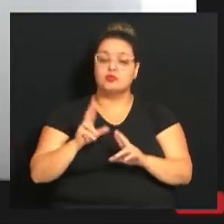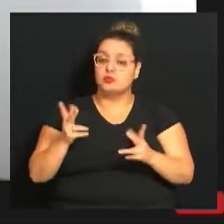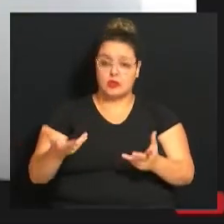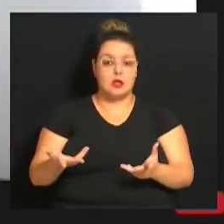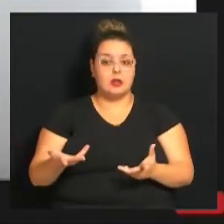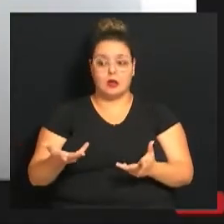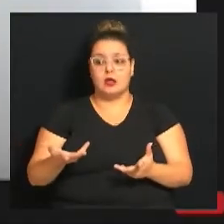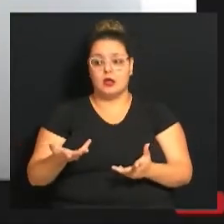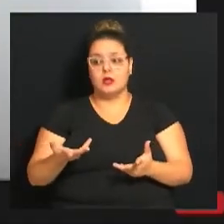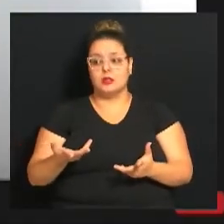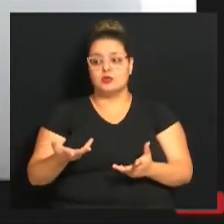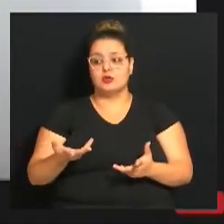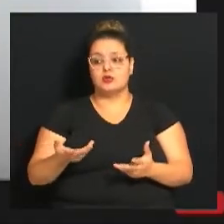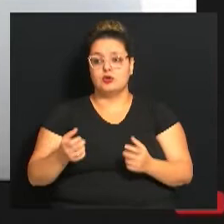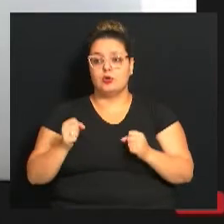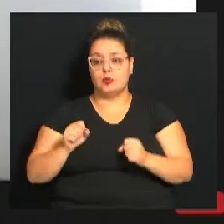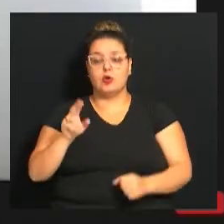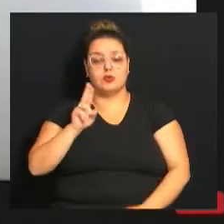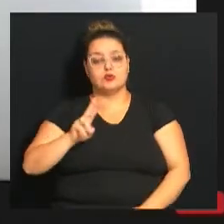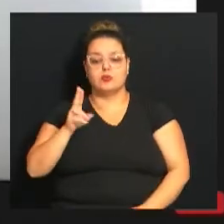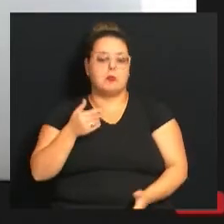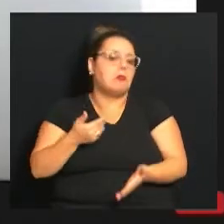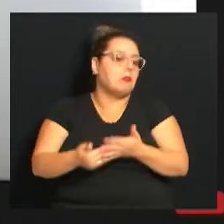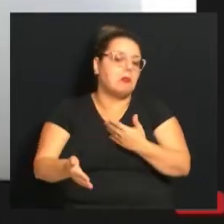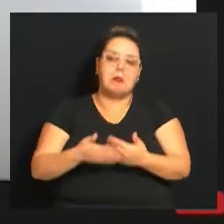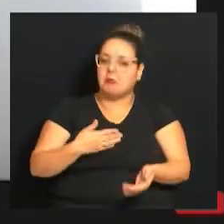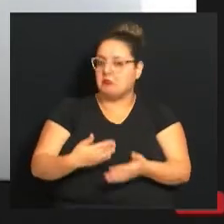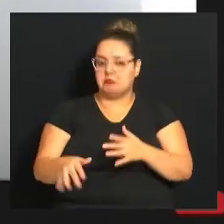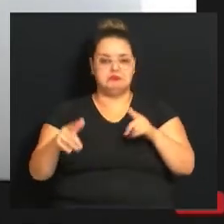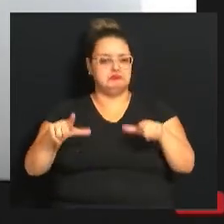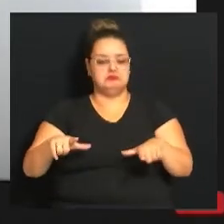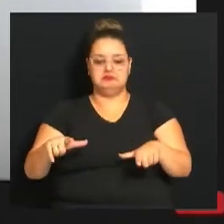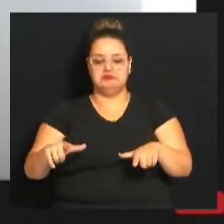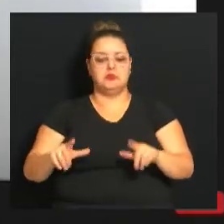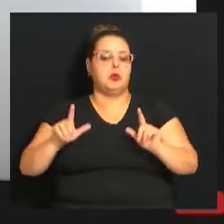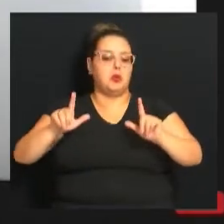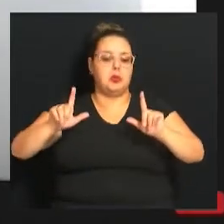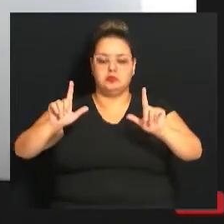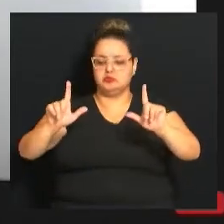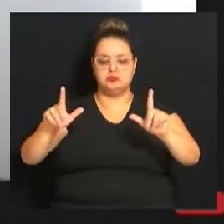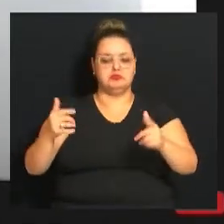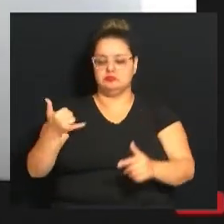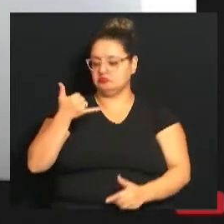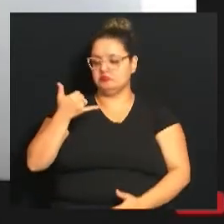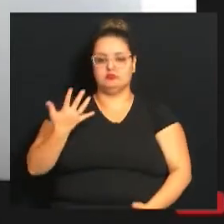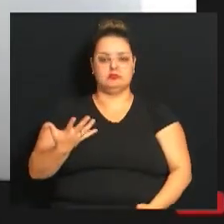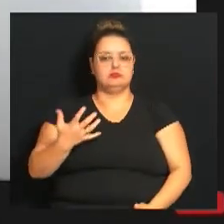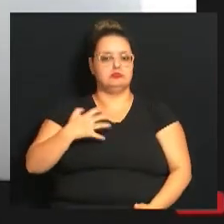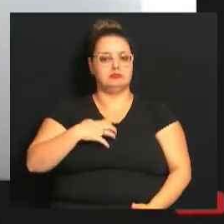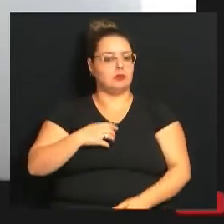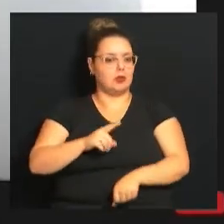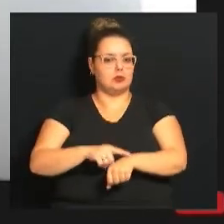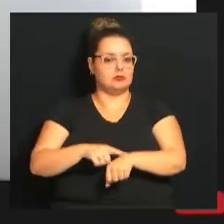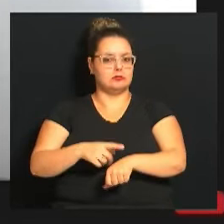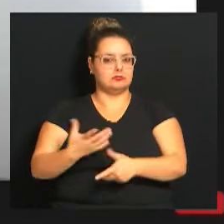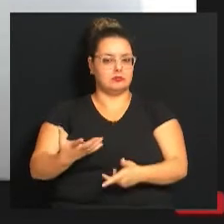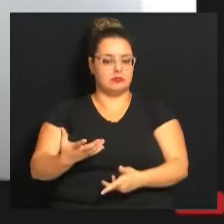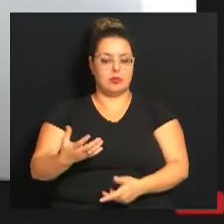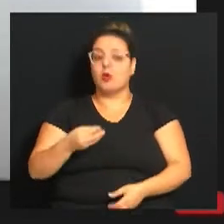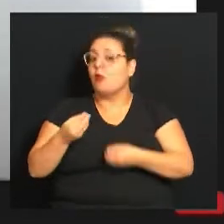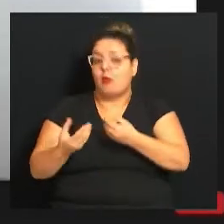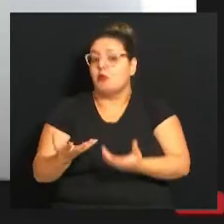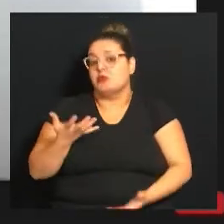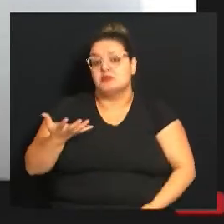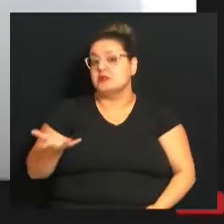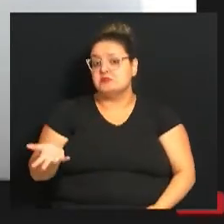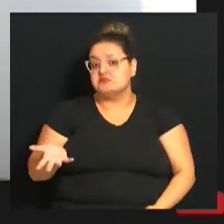pode consumir onde você quiser, na tela que você quiser, e no tempo que você quiser, e da maneira que você quiser, né? E interagir